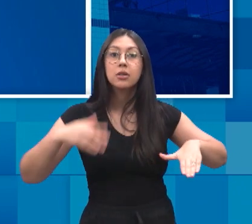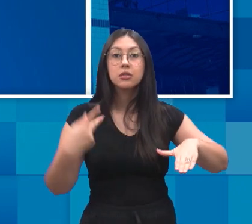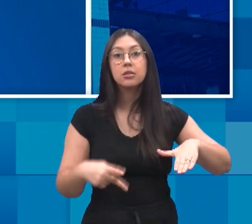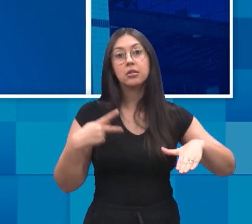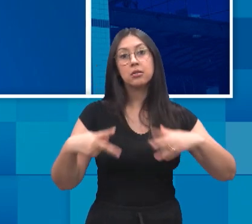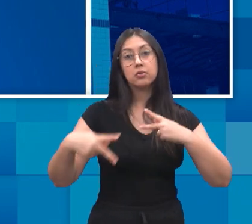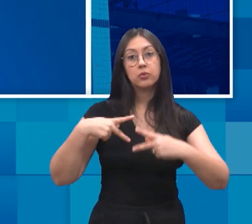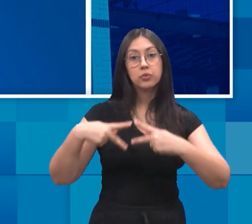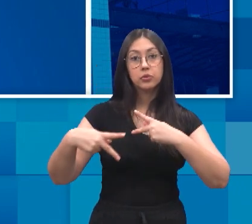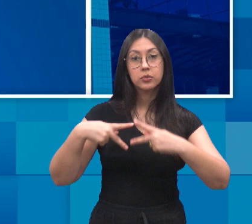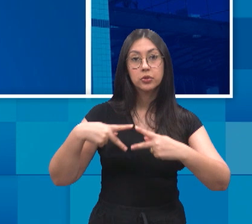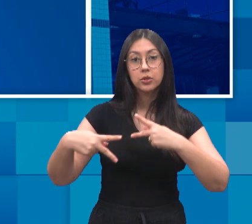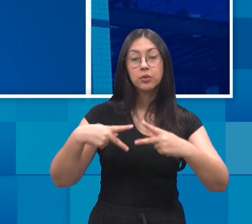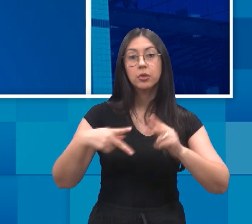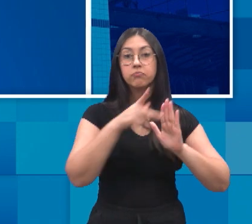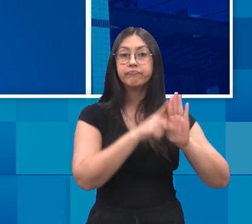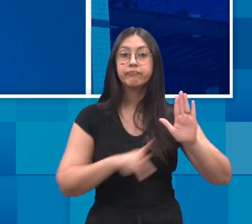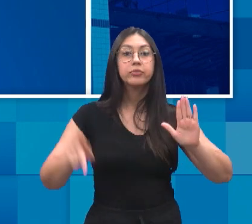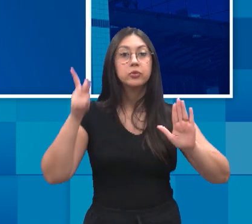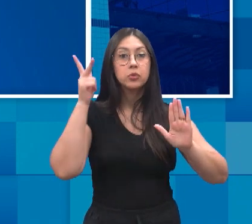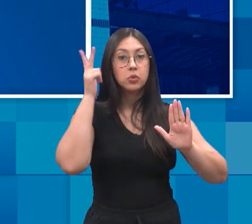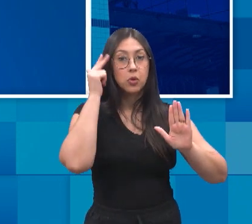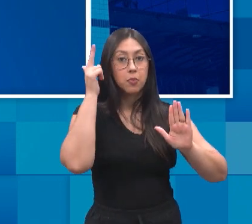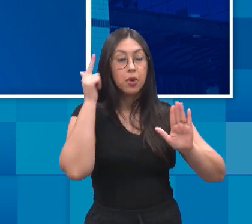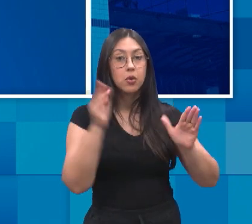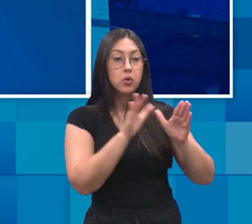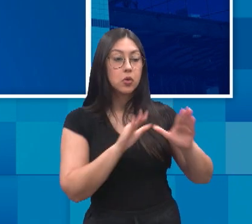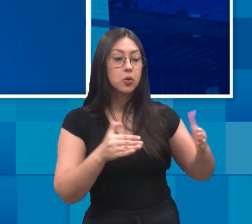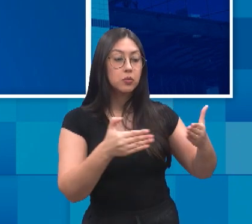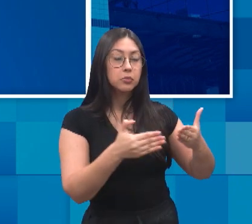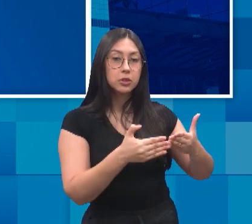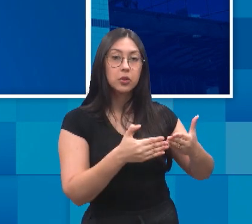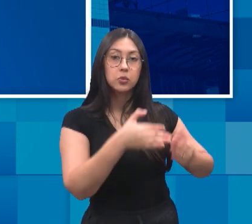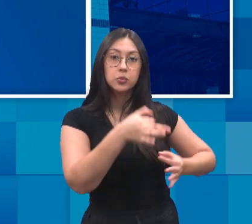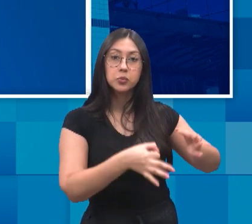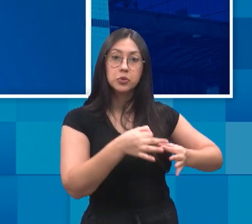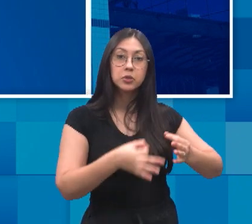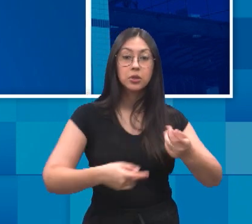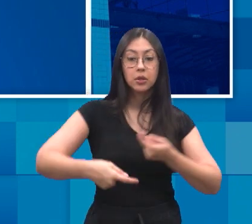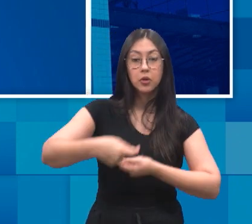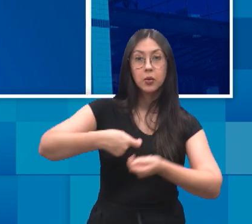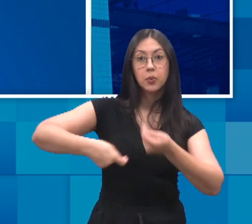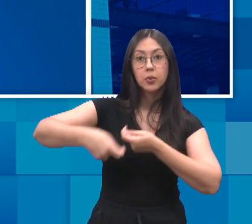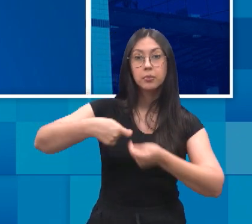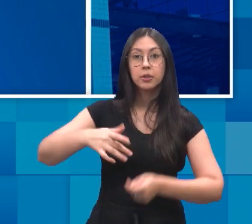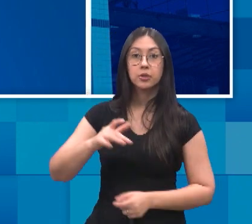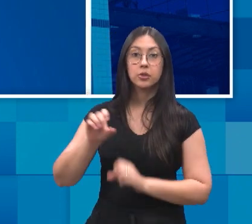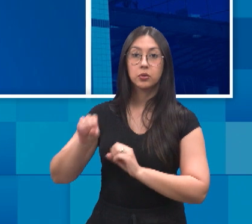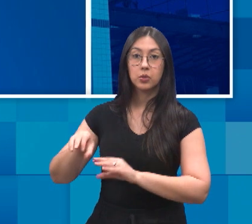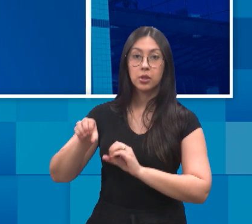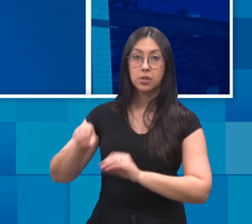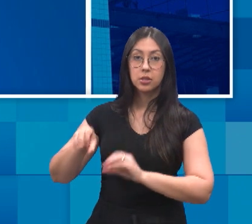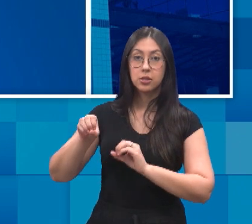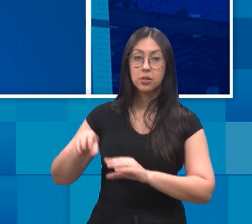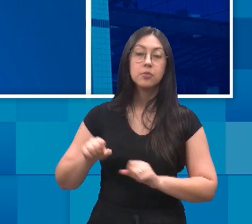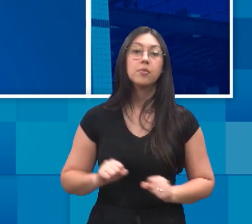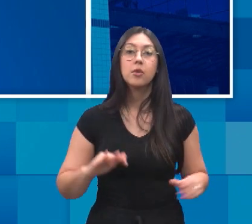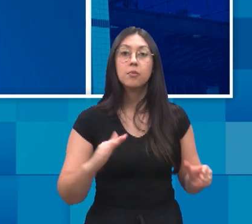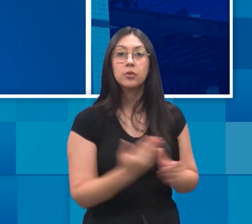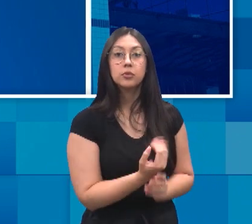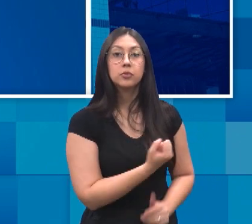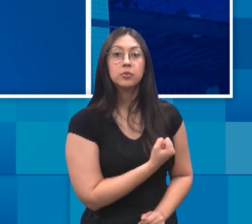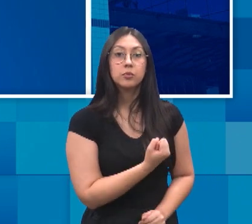Campos. Rito ordinário, Comissões Justiça, Economia e Educação. Processo número